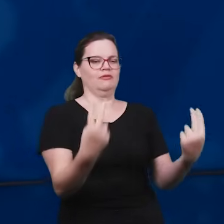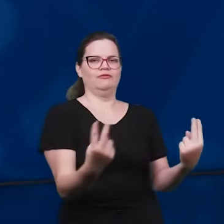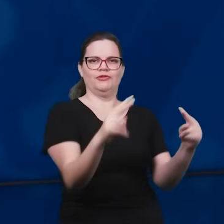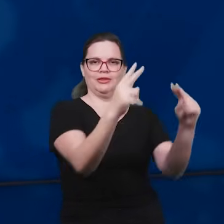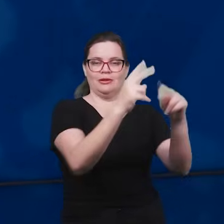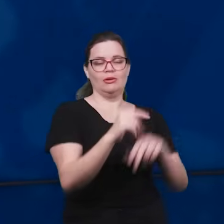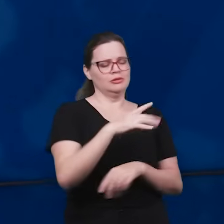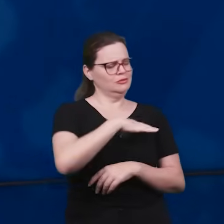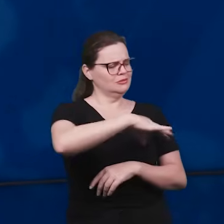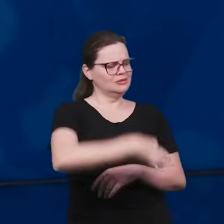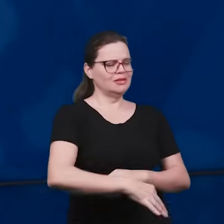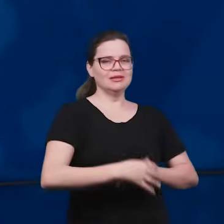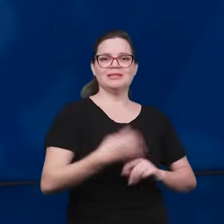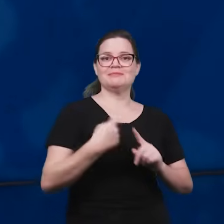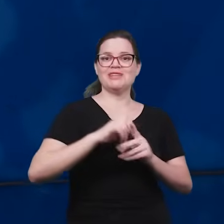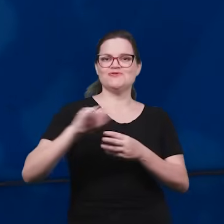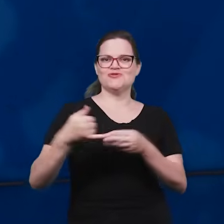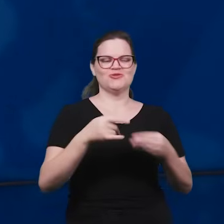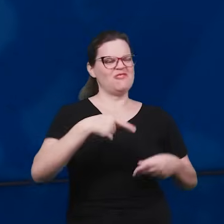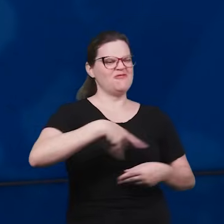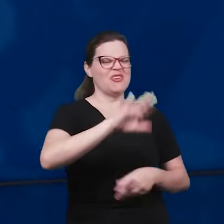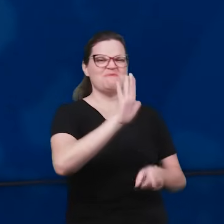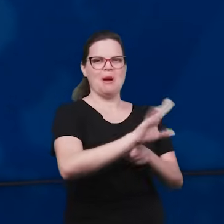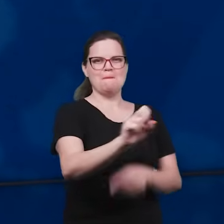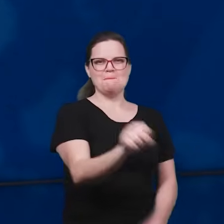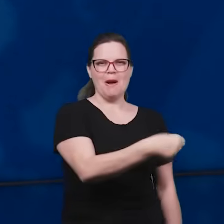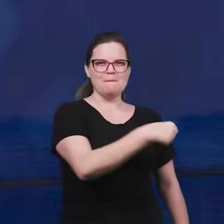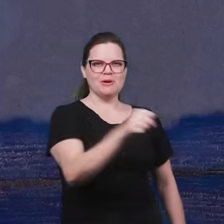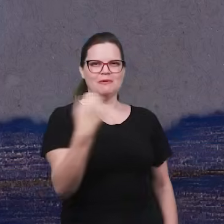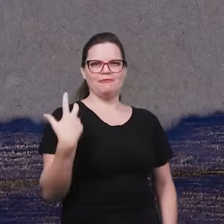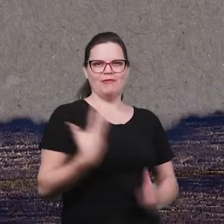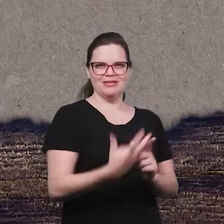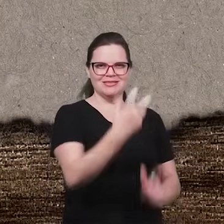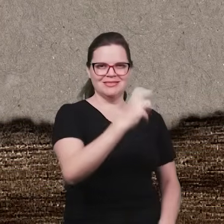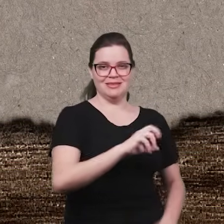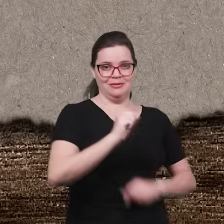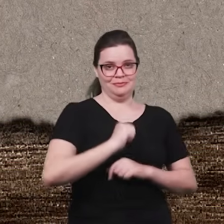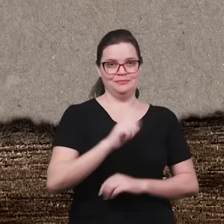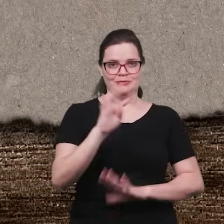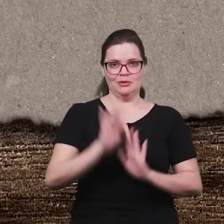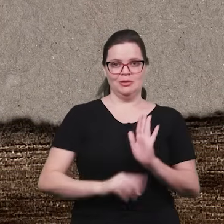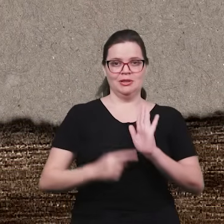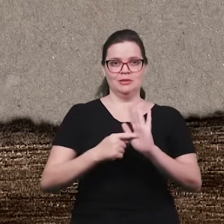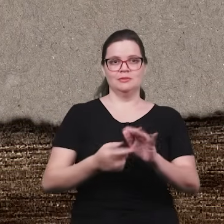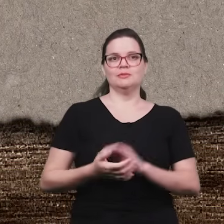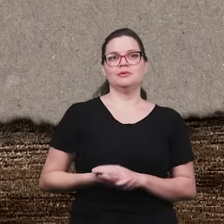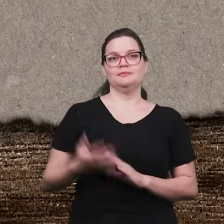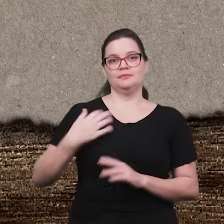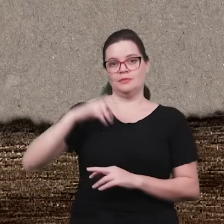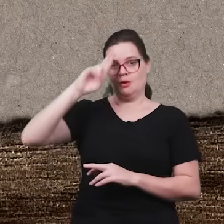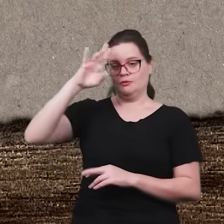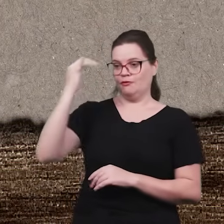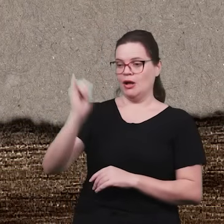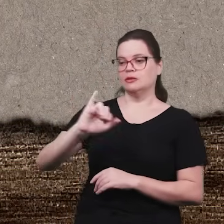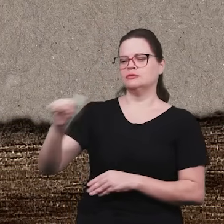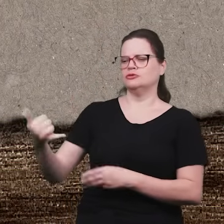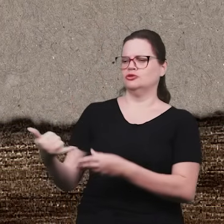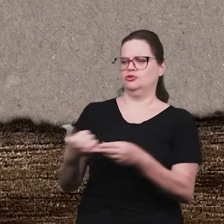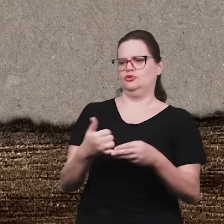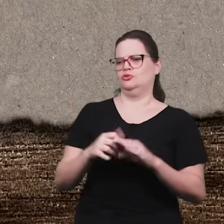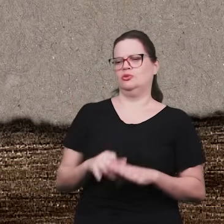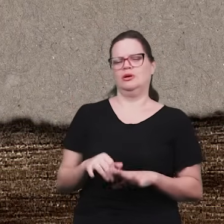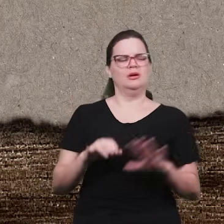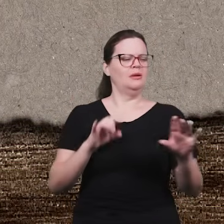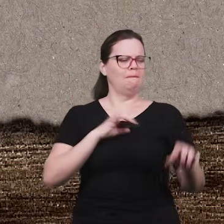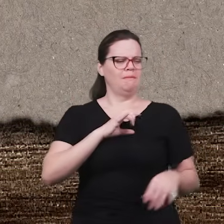já estava concedida pelo Senhor. E o texto bíblico diz: "E o Senhor disse a Josué: não